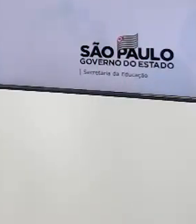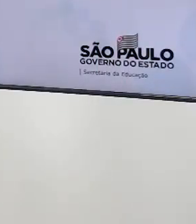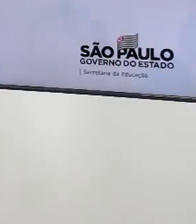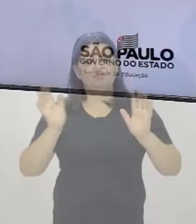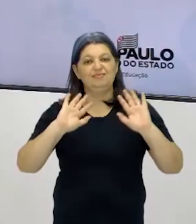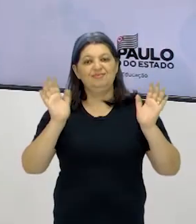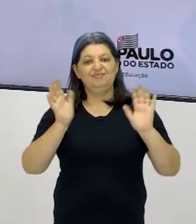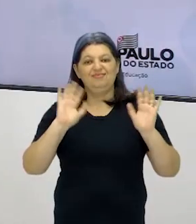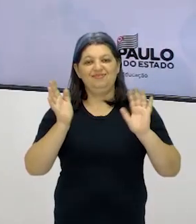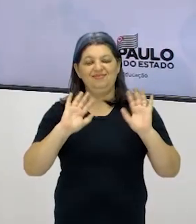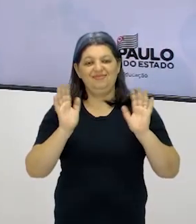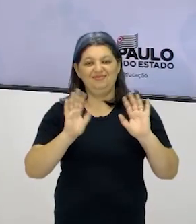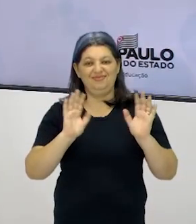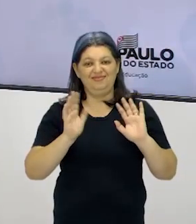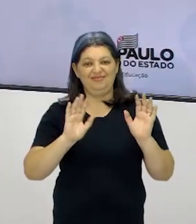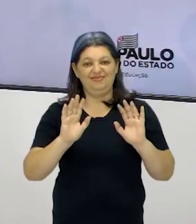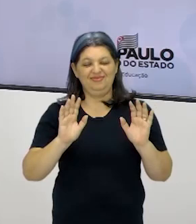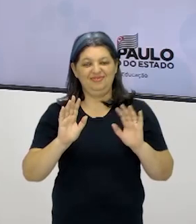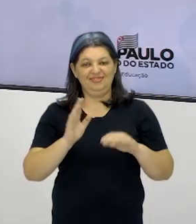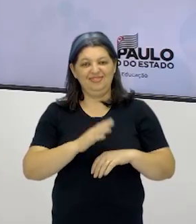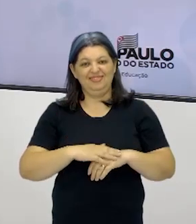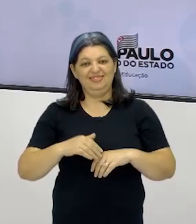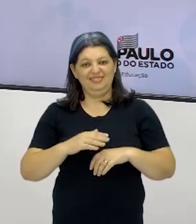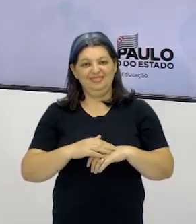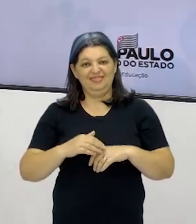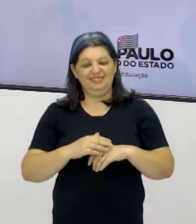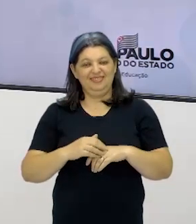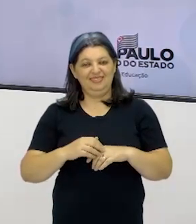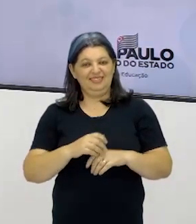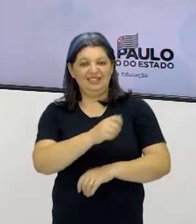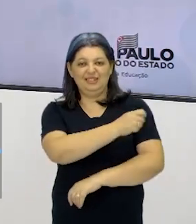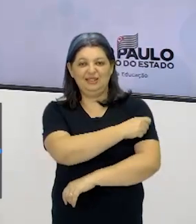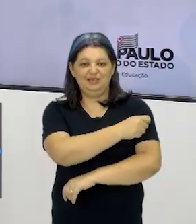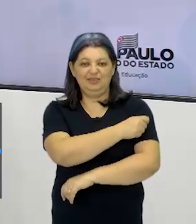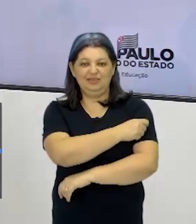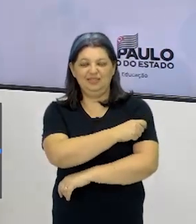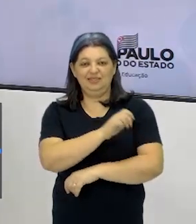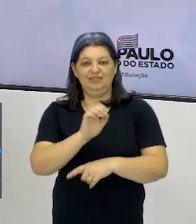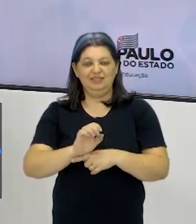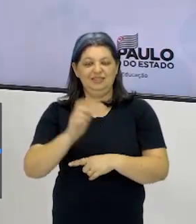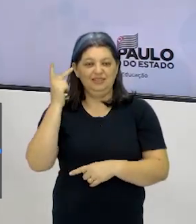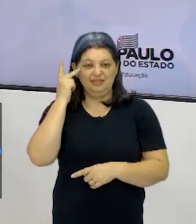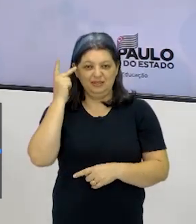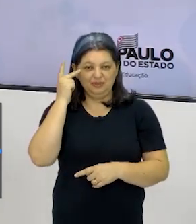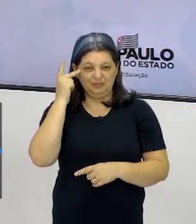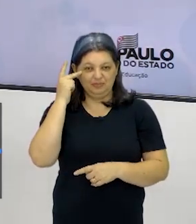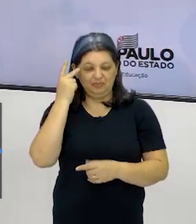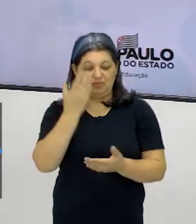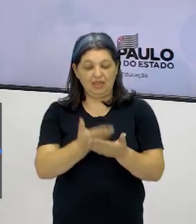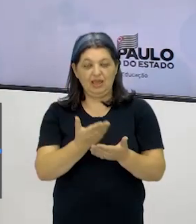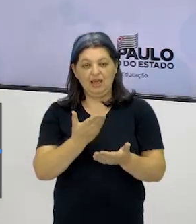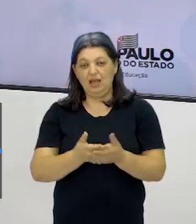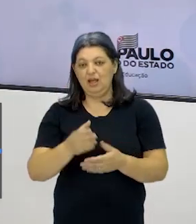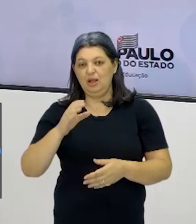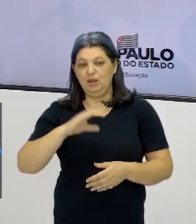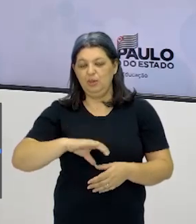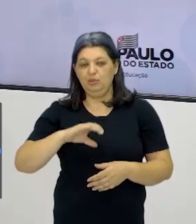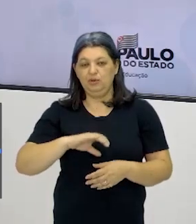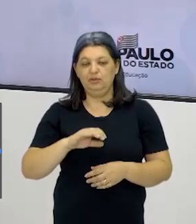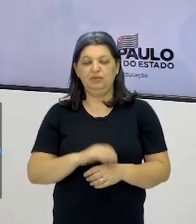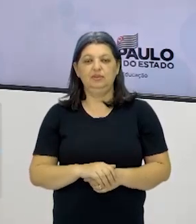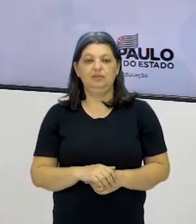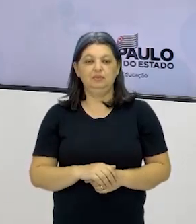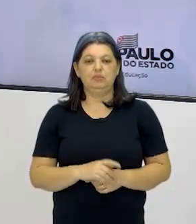Olá, queridíssimos estudantes do estado de São Paulo. Estamos aqui mais uma vez para mais uma aula de língua portuguesa. Eu estava aqui agora há